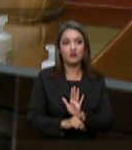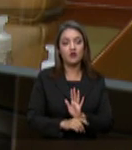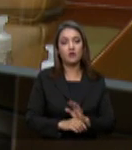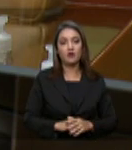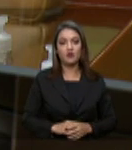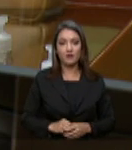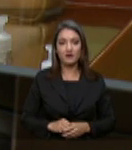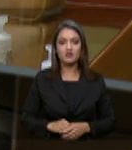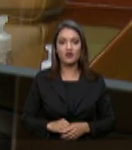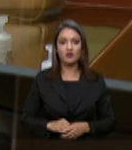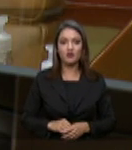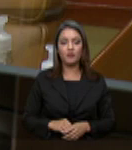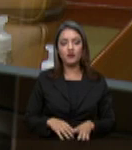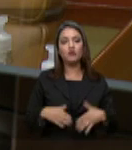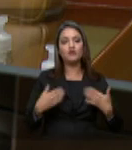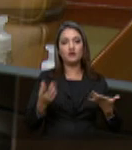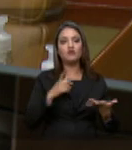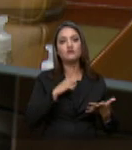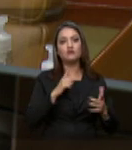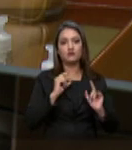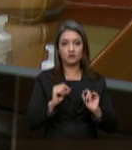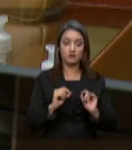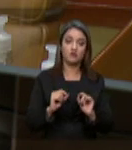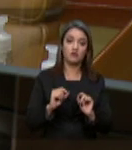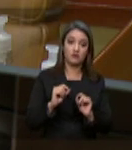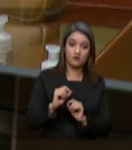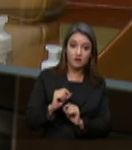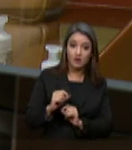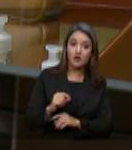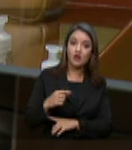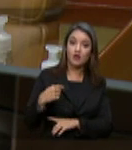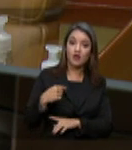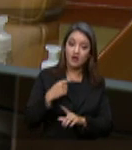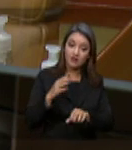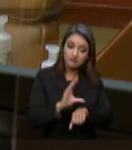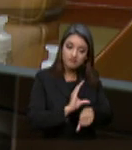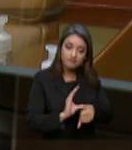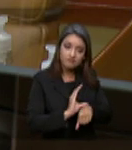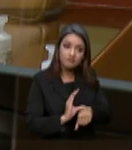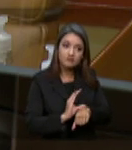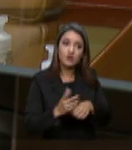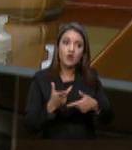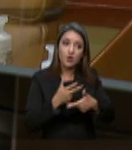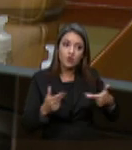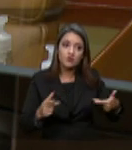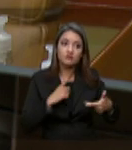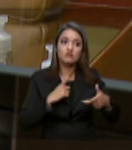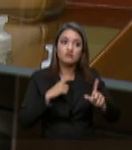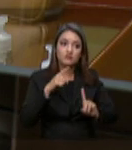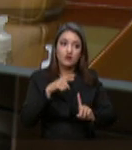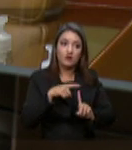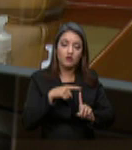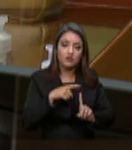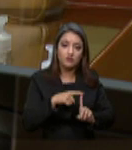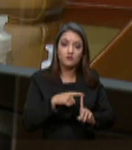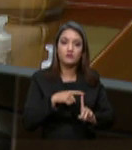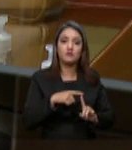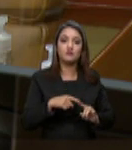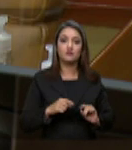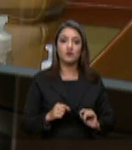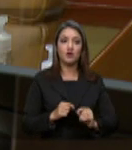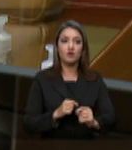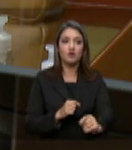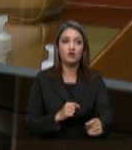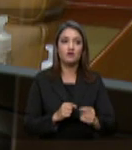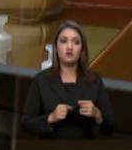para além do que seja grave para cada um de nós elas são condutas que são tipificadas ou seja consideradas legalmente